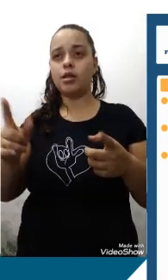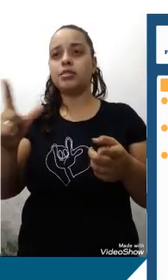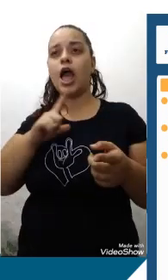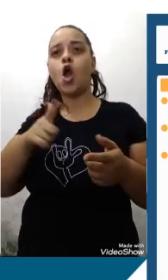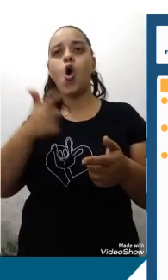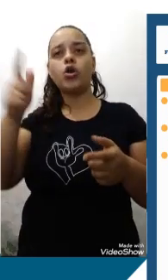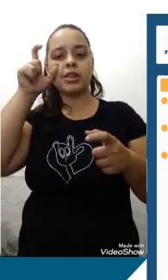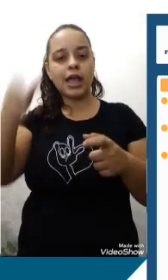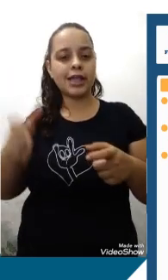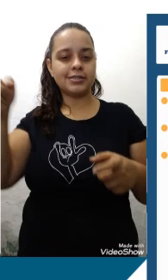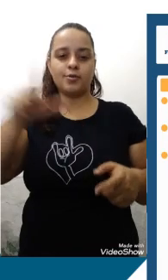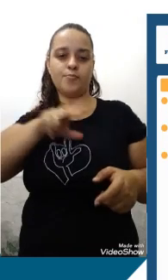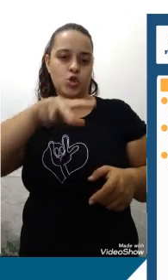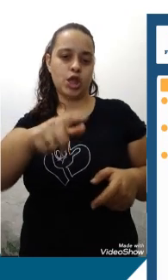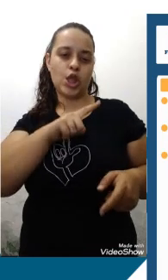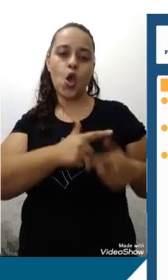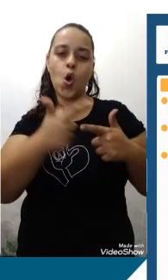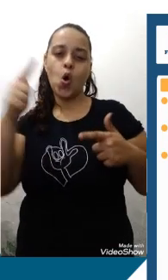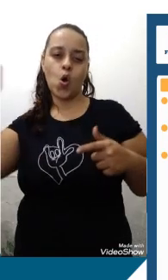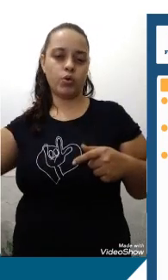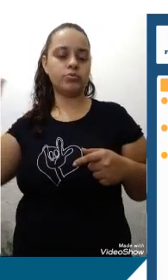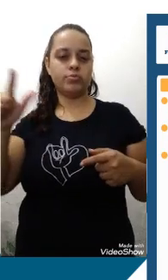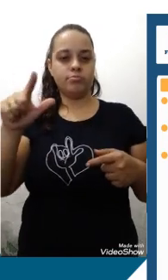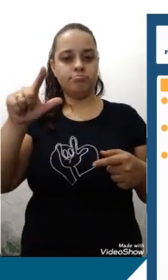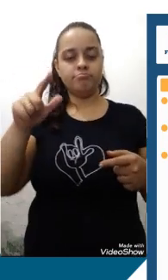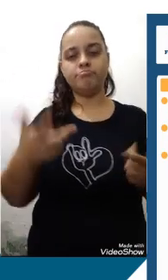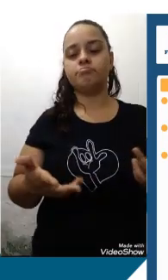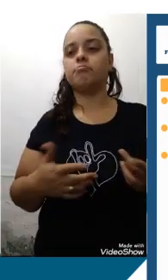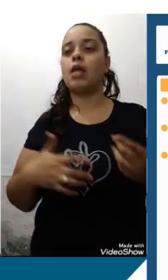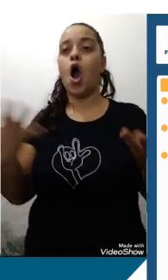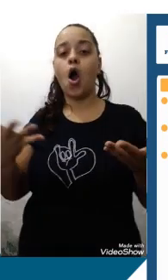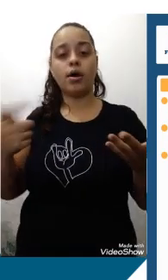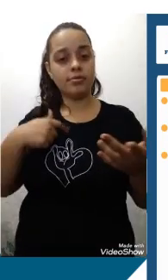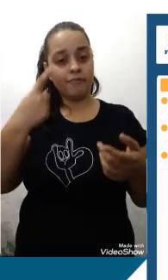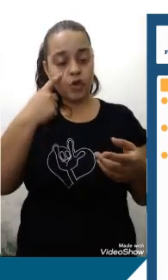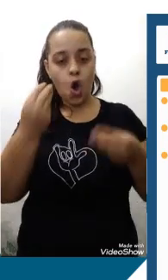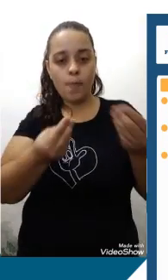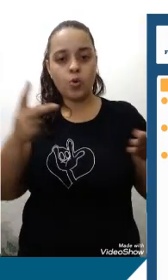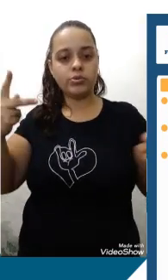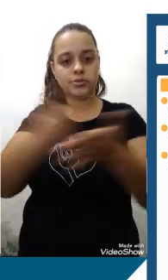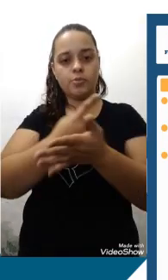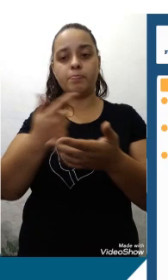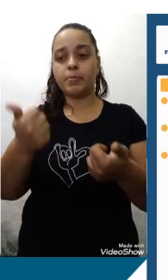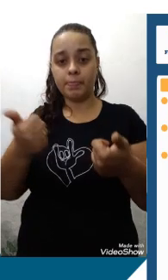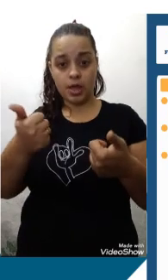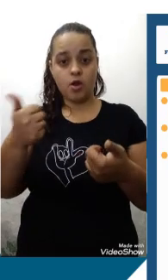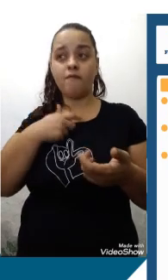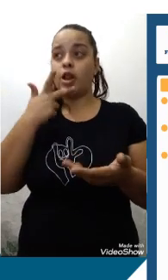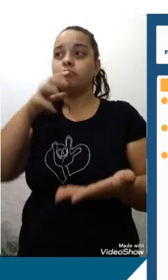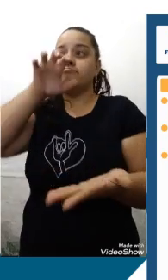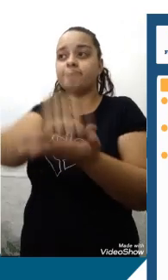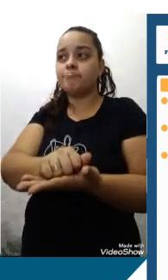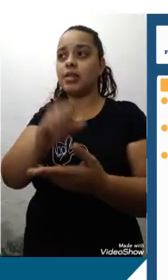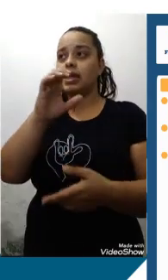interesses apareciam na visão dos portugueses. Para começar então a trabalhar sobre como tudo isso aconteceu, a gente precisa falar primeiro sobre a conquista de